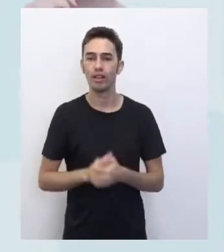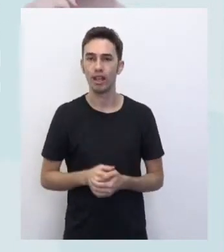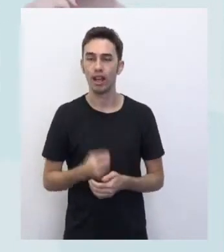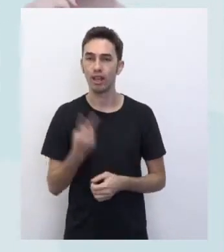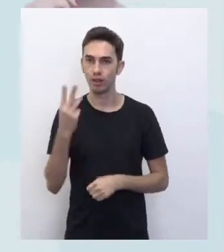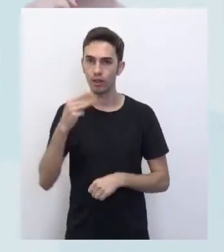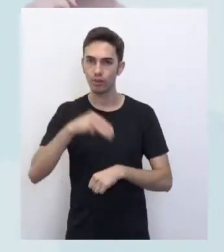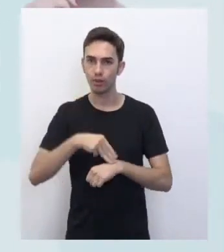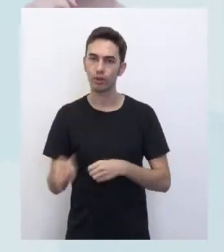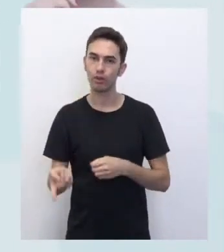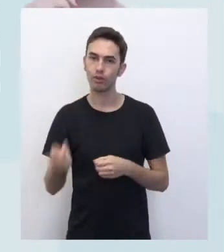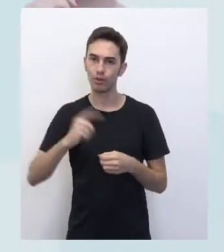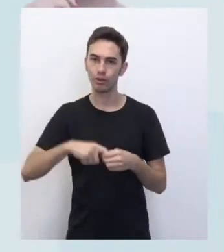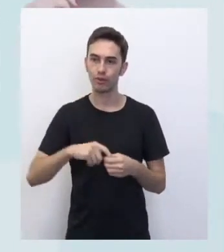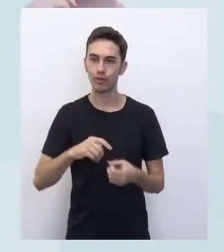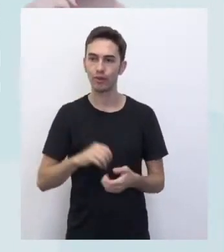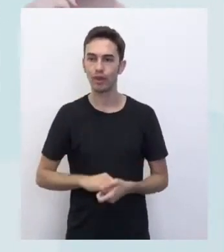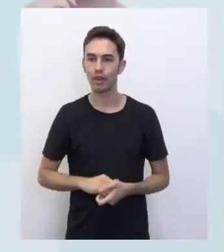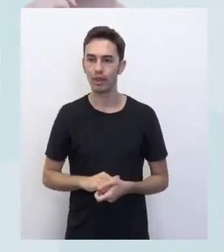gente retorna, galera.